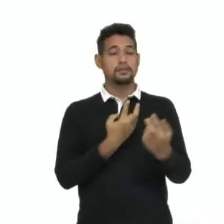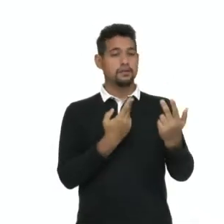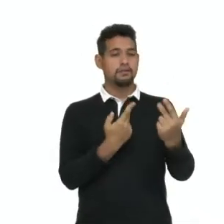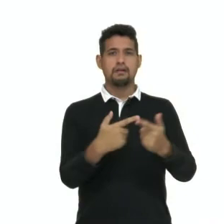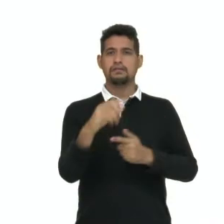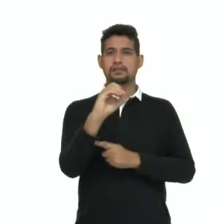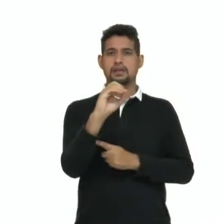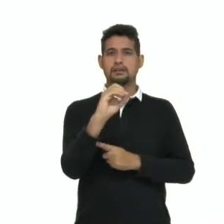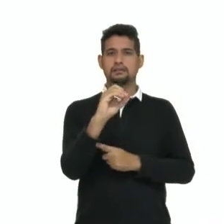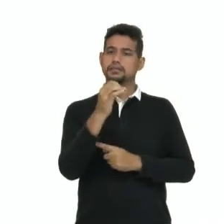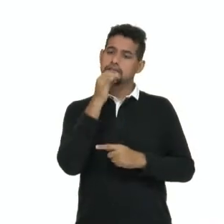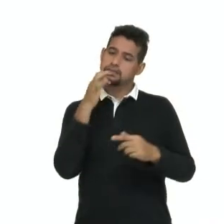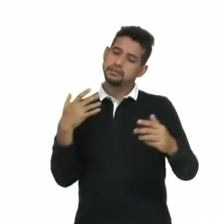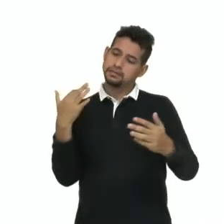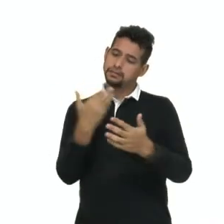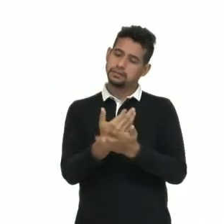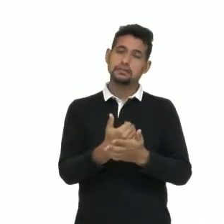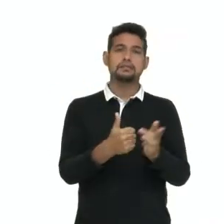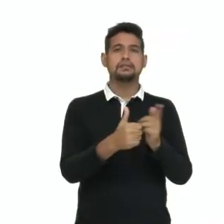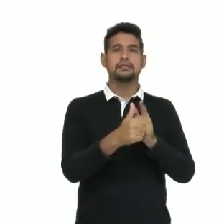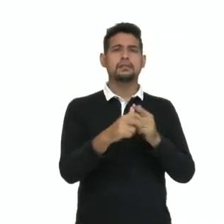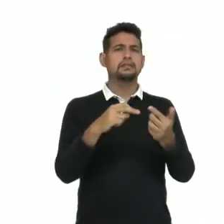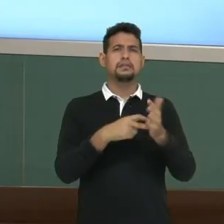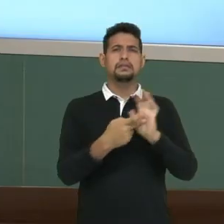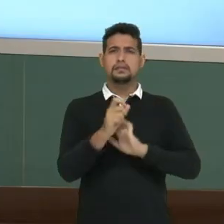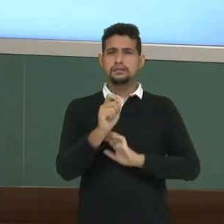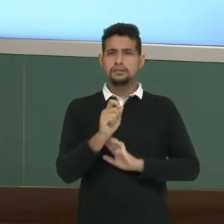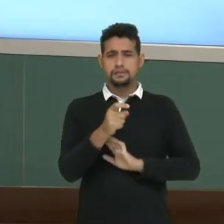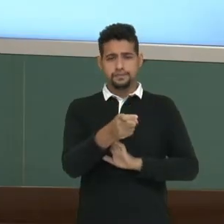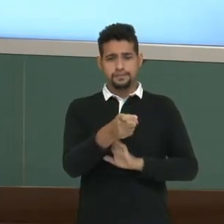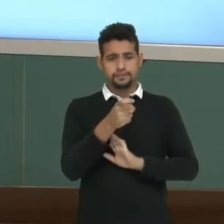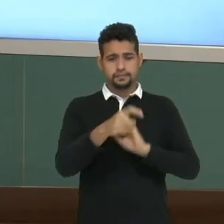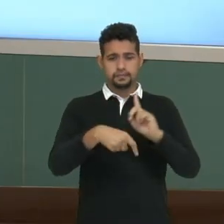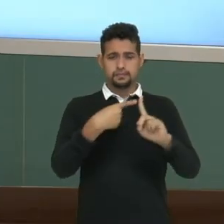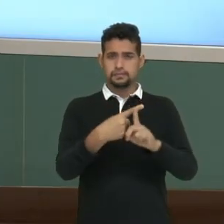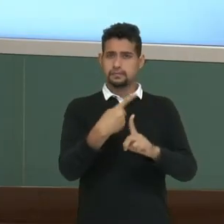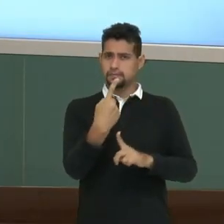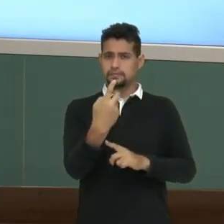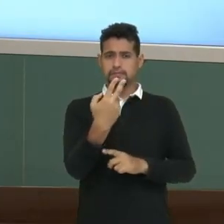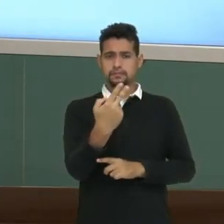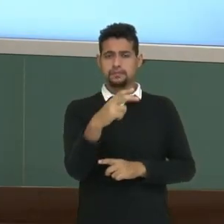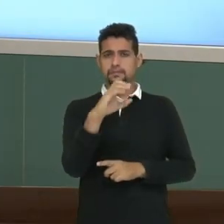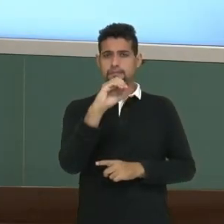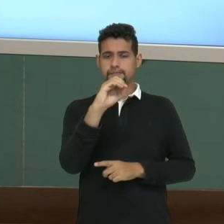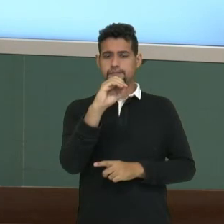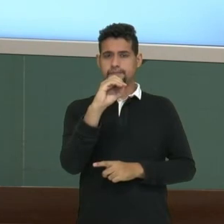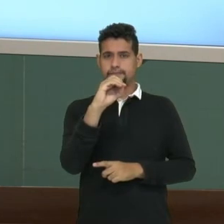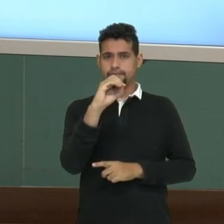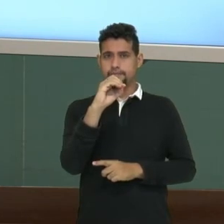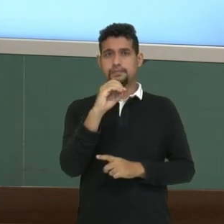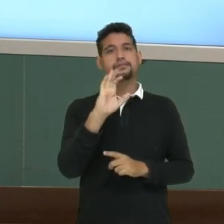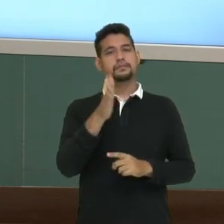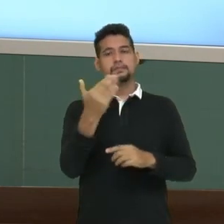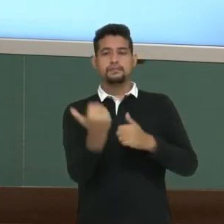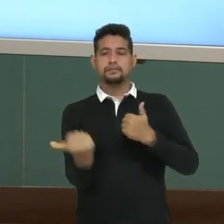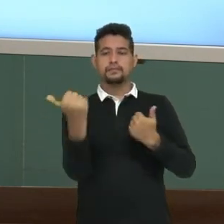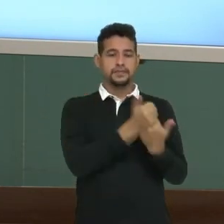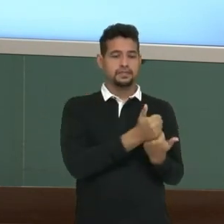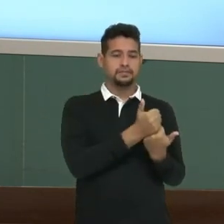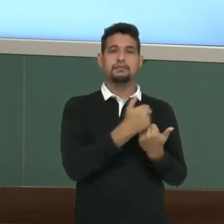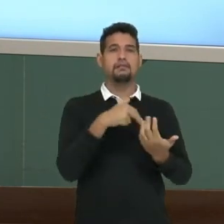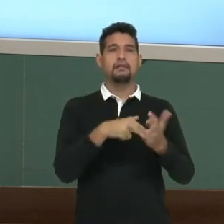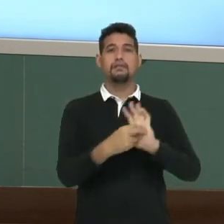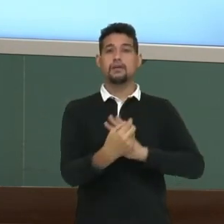0. Então passamos tudo para o primeiro membro, ficamos x mais 1 igual a 0. Substituímos aqui em cima,